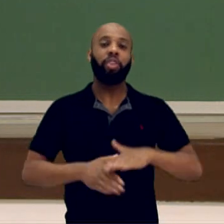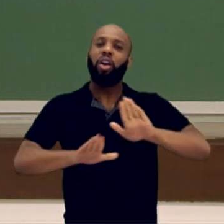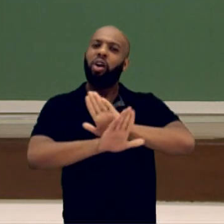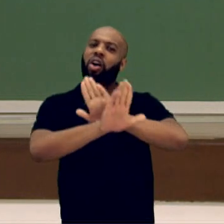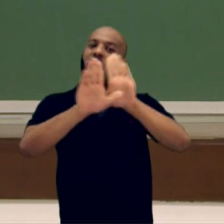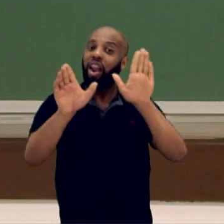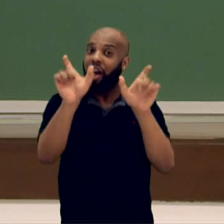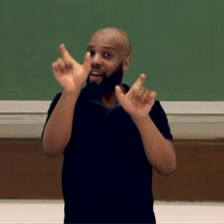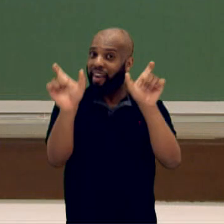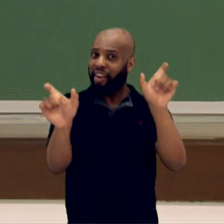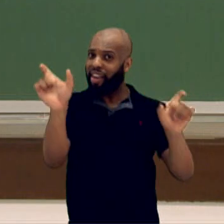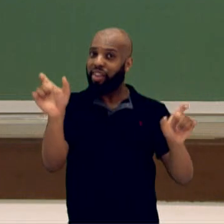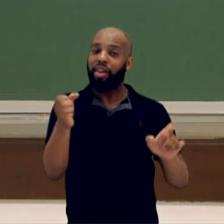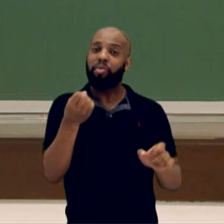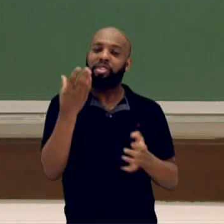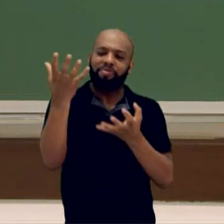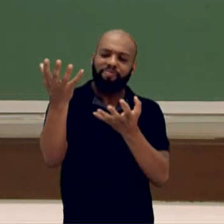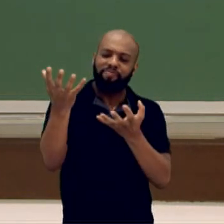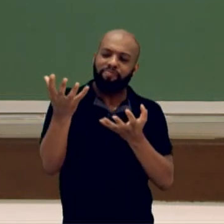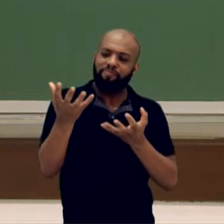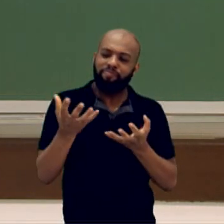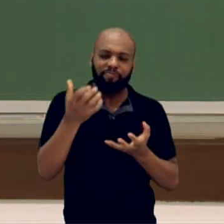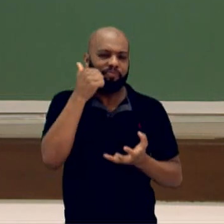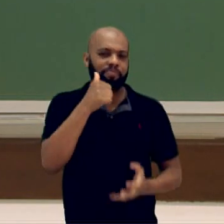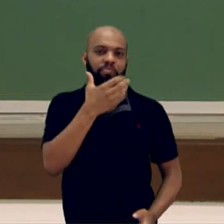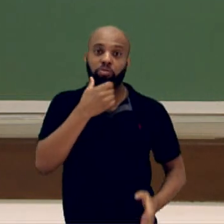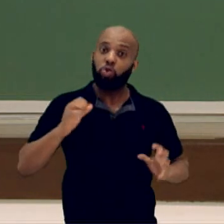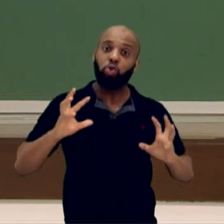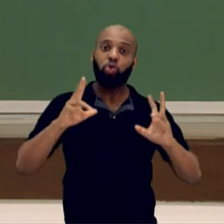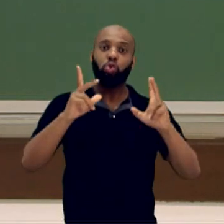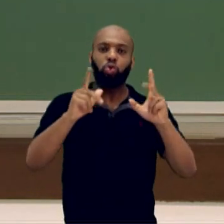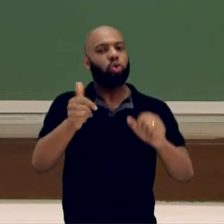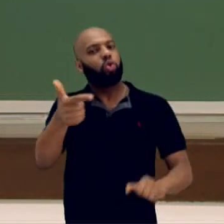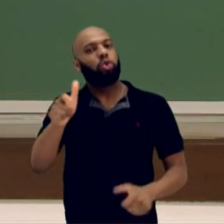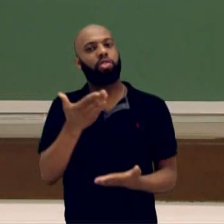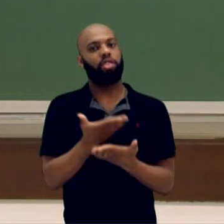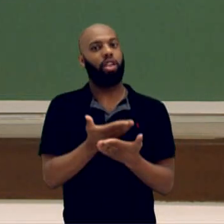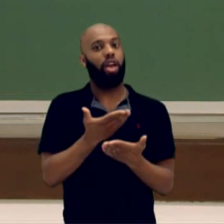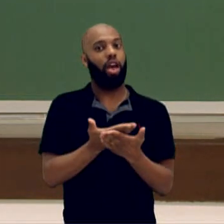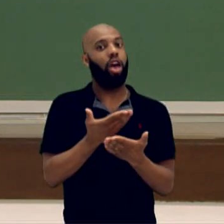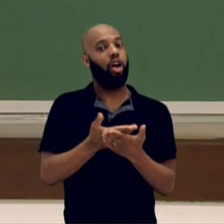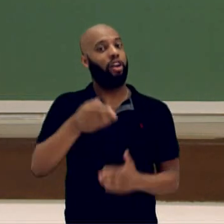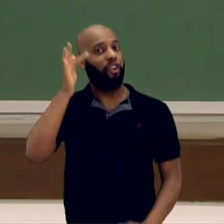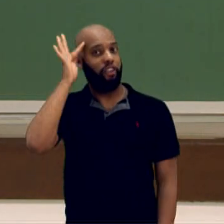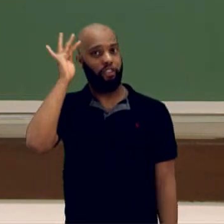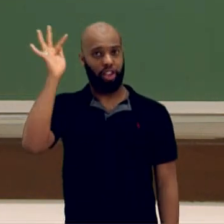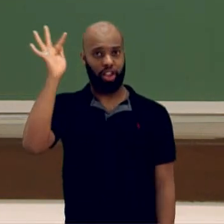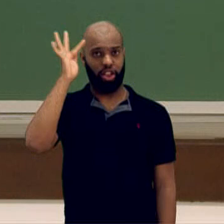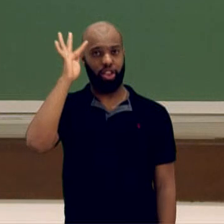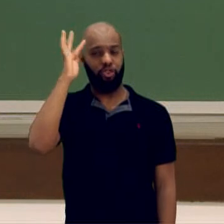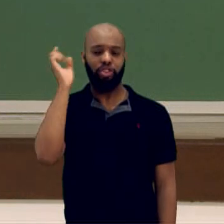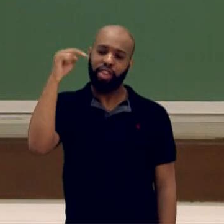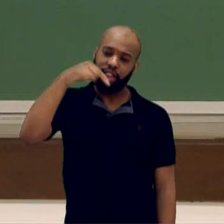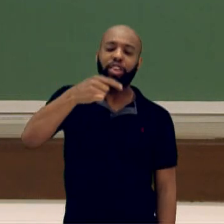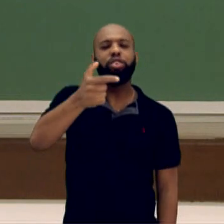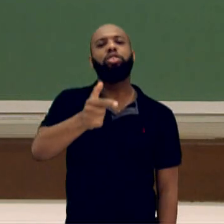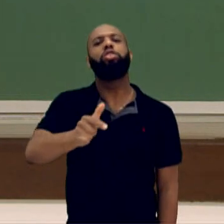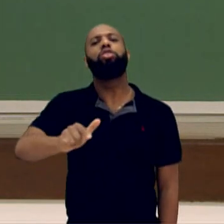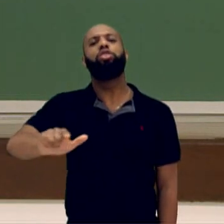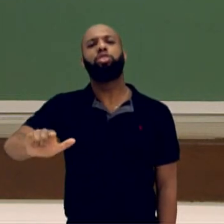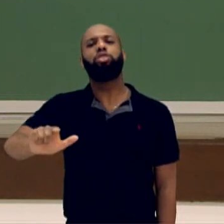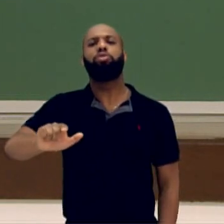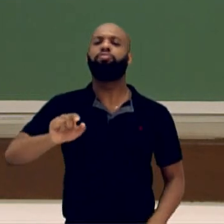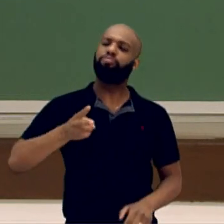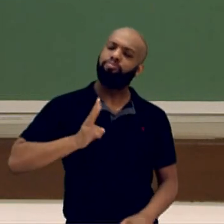Olá, pessoas! Bem-vindos e bem-vindas a mais uma aula de filosofia, né? Estamos aqui novamente